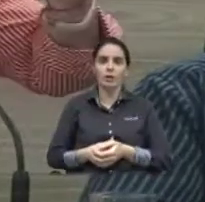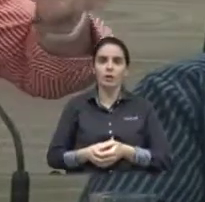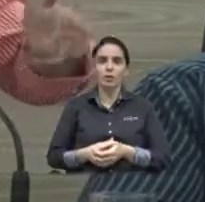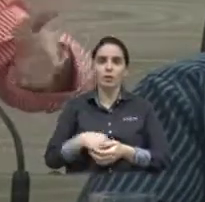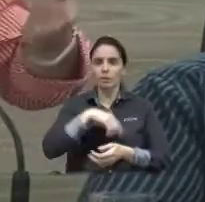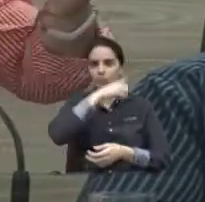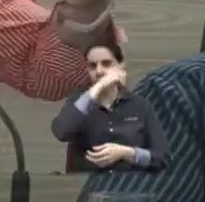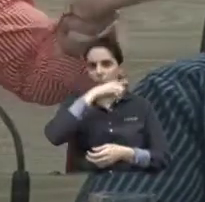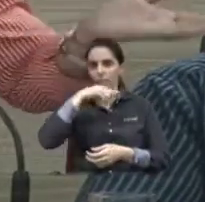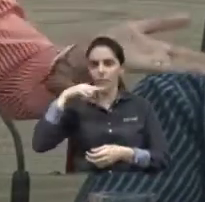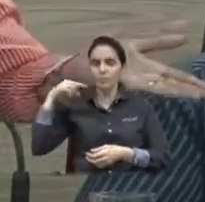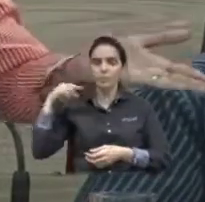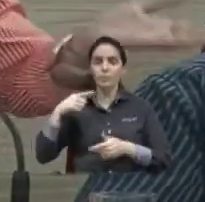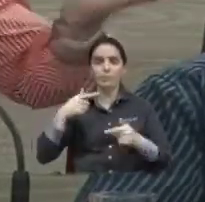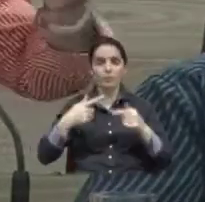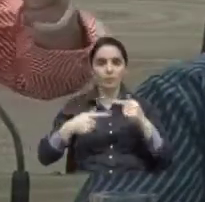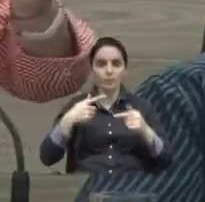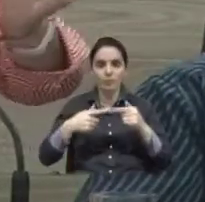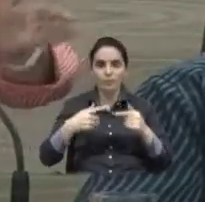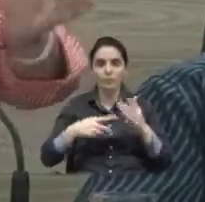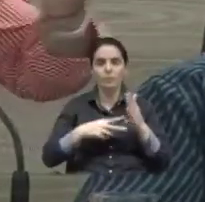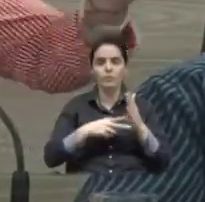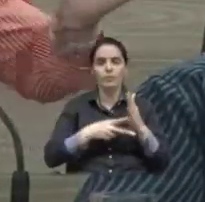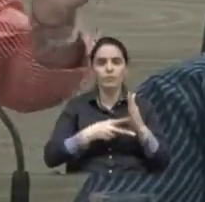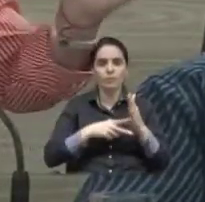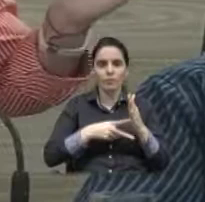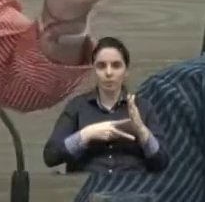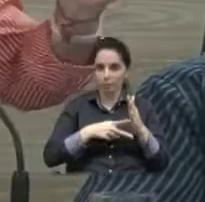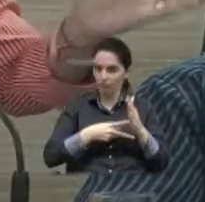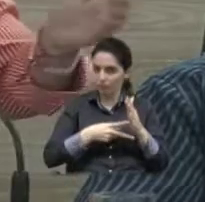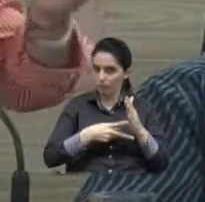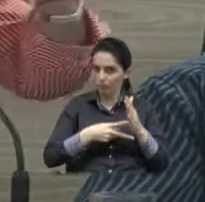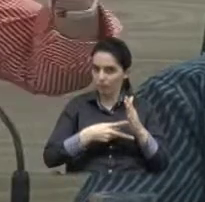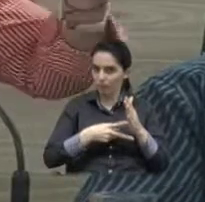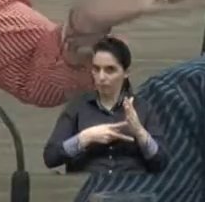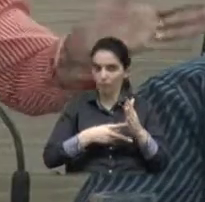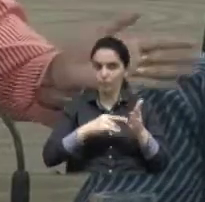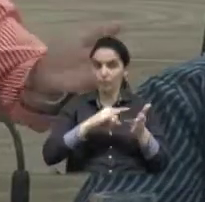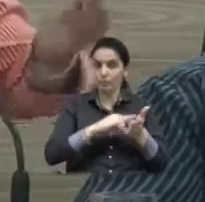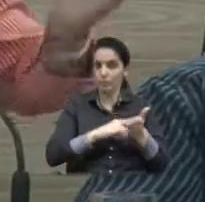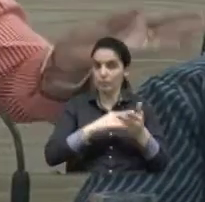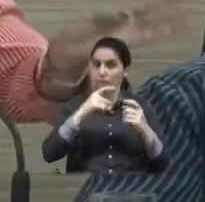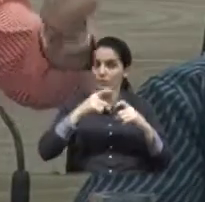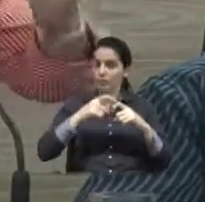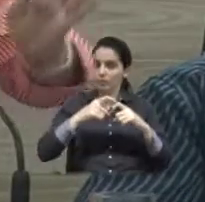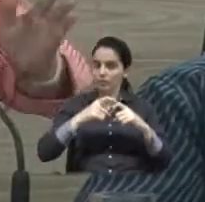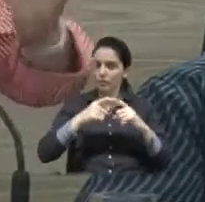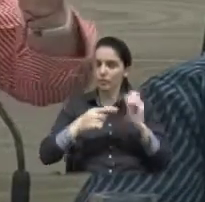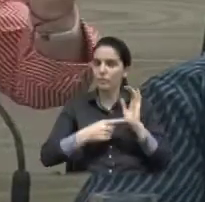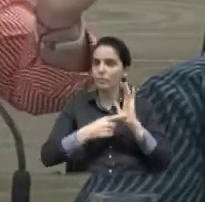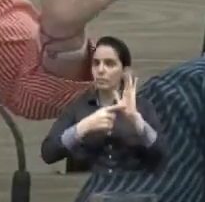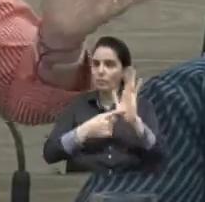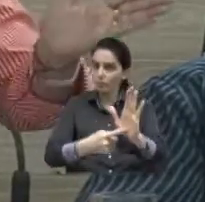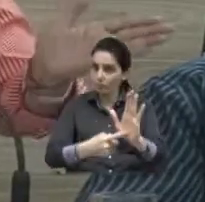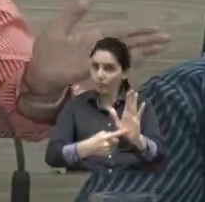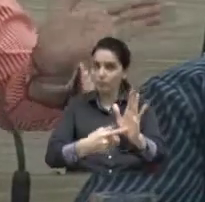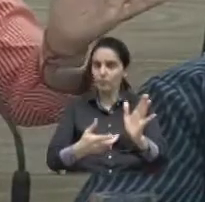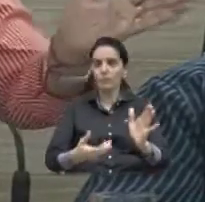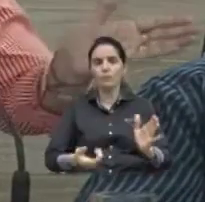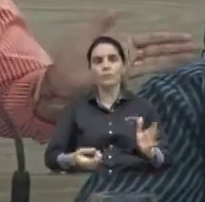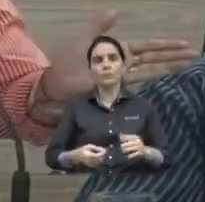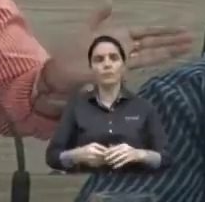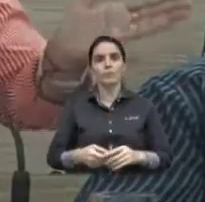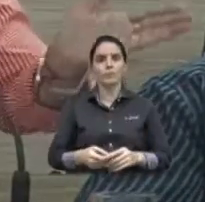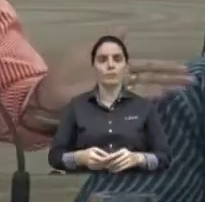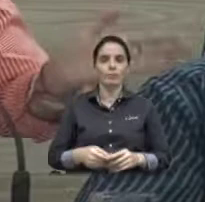fizemos a discussão com o sindicato, nessa questão aí dos atestados ou declarações de acompanhante, no caso das crianças com